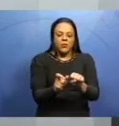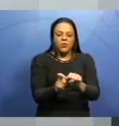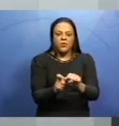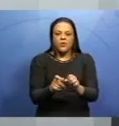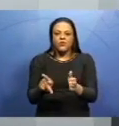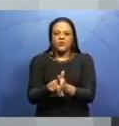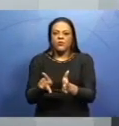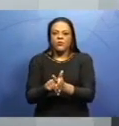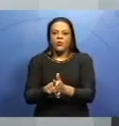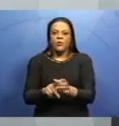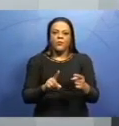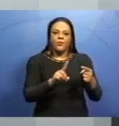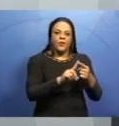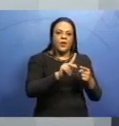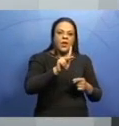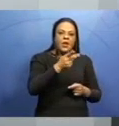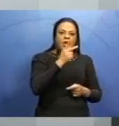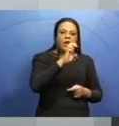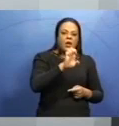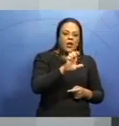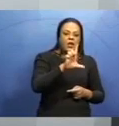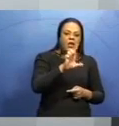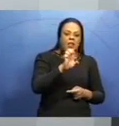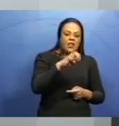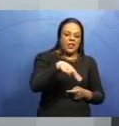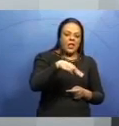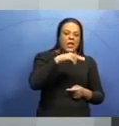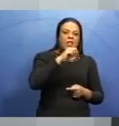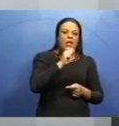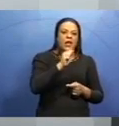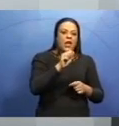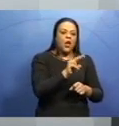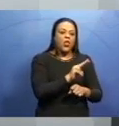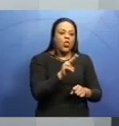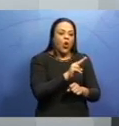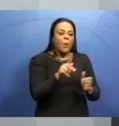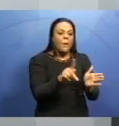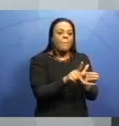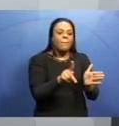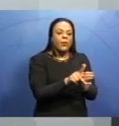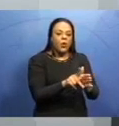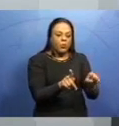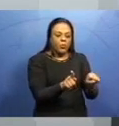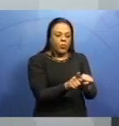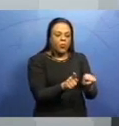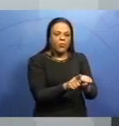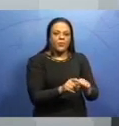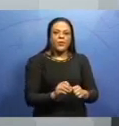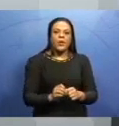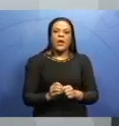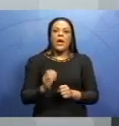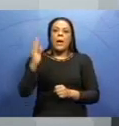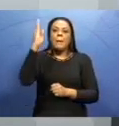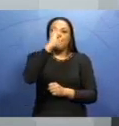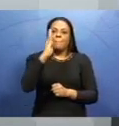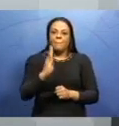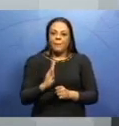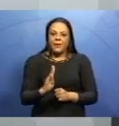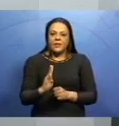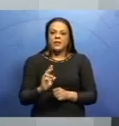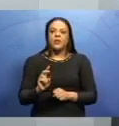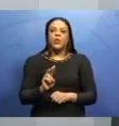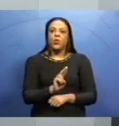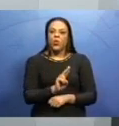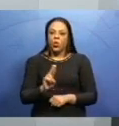Helena é um nome próprio, um substantivo próprio, porque é próprio dela. Brasil, que é o nosso país, é um